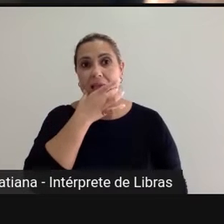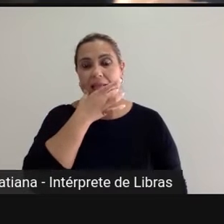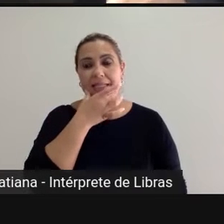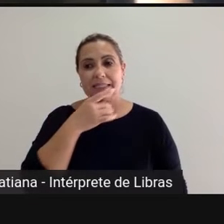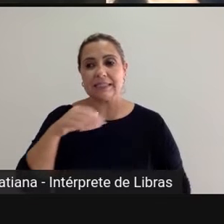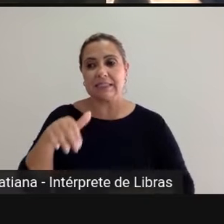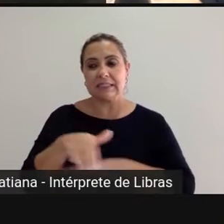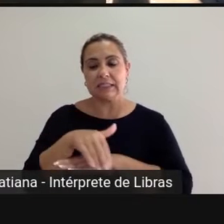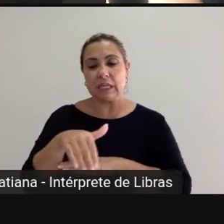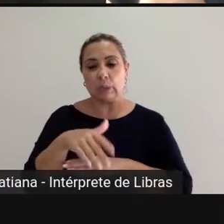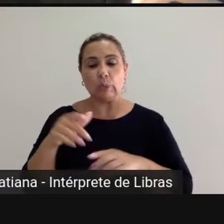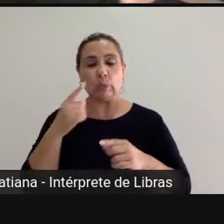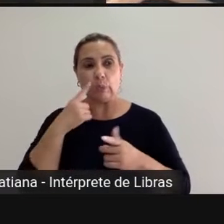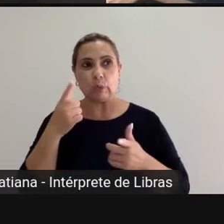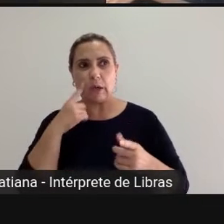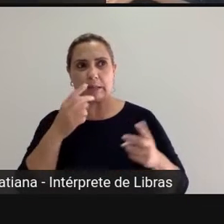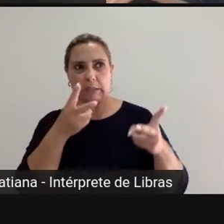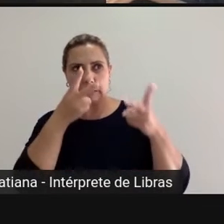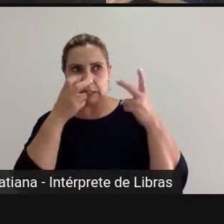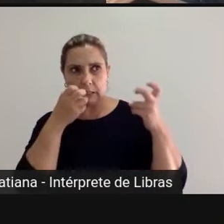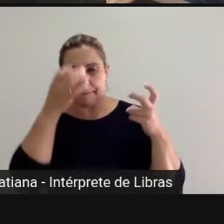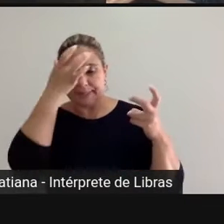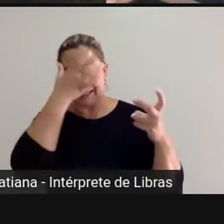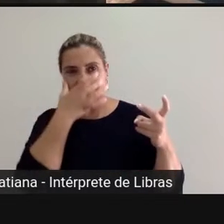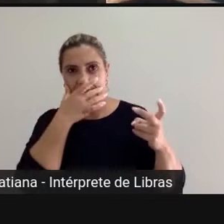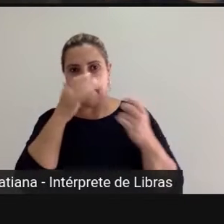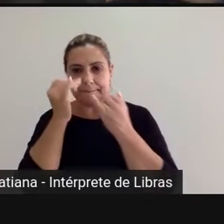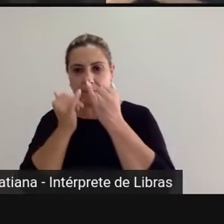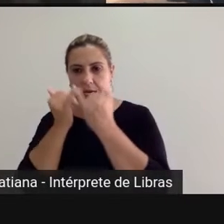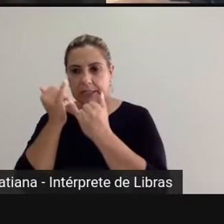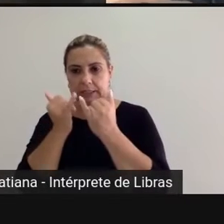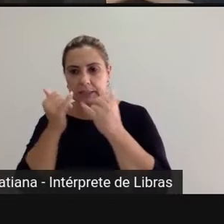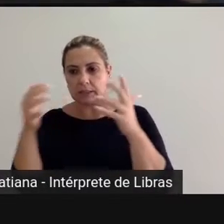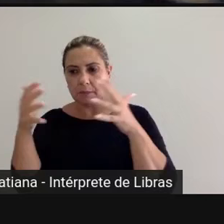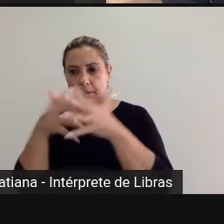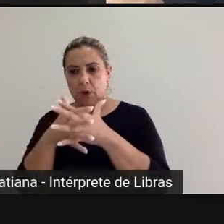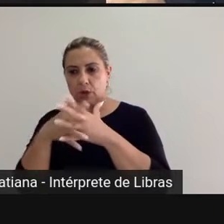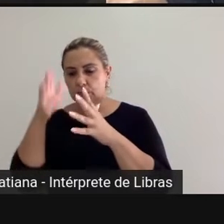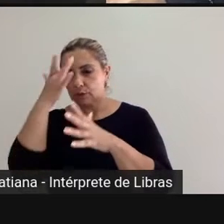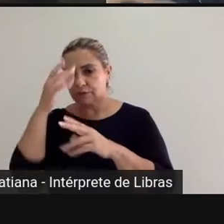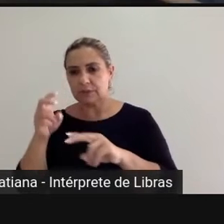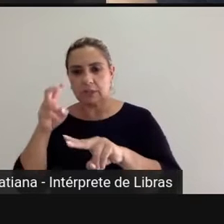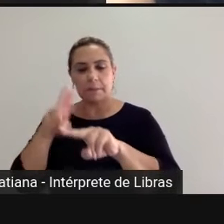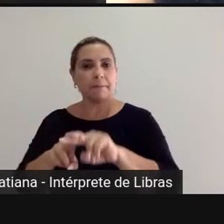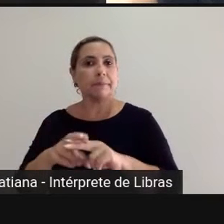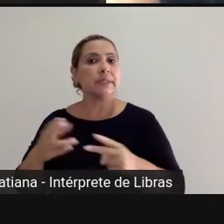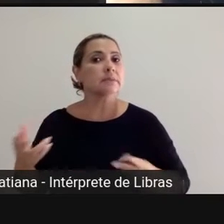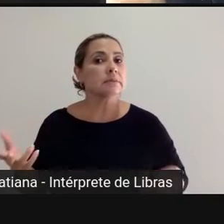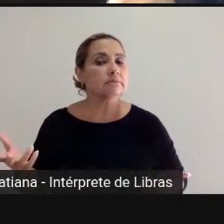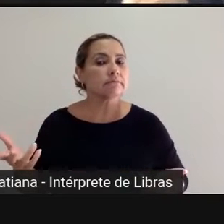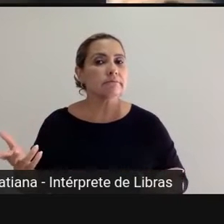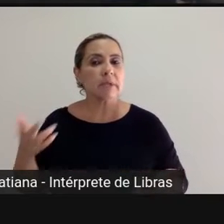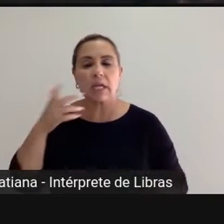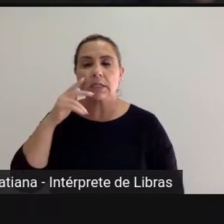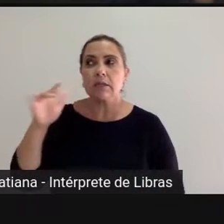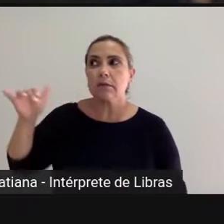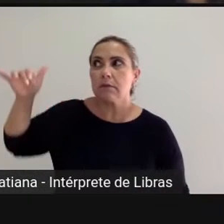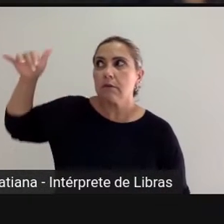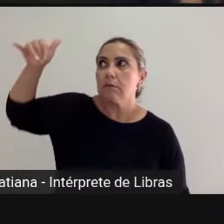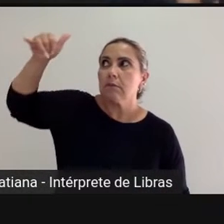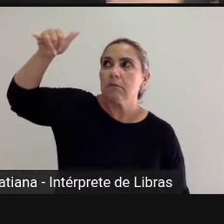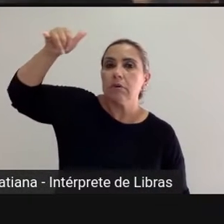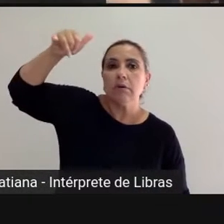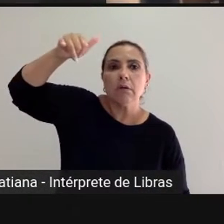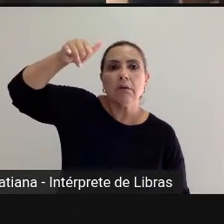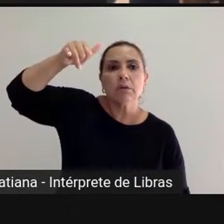por um bandido sem ser, ou simplesmente quando eu pesquiso uma pousada ou uma passagem aérea e a internet